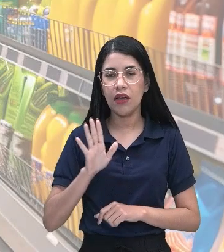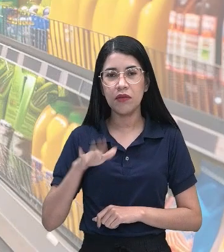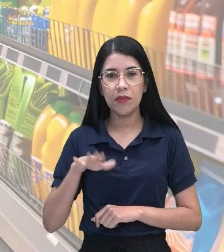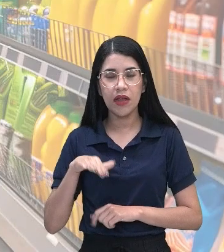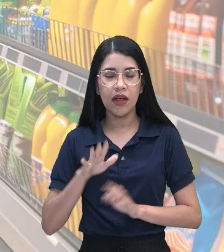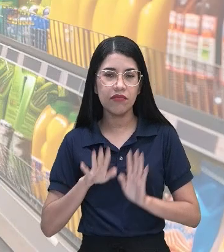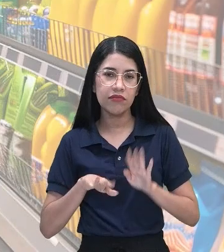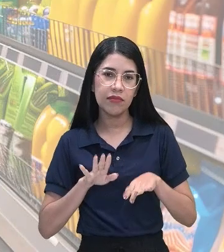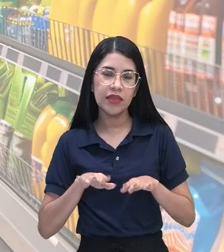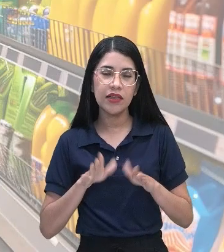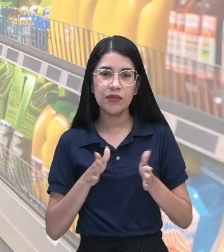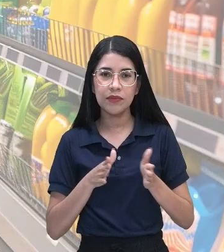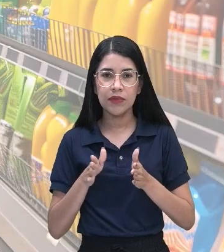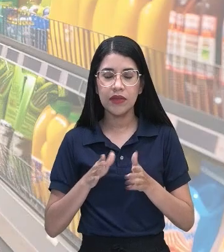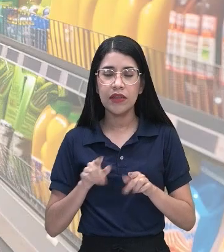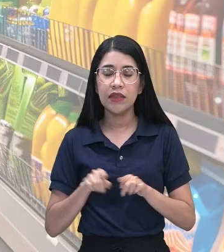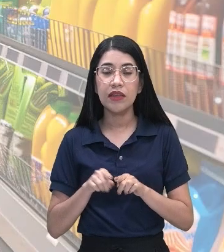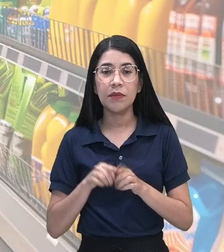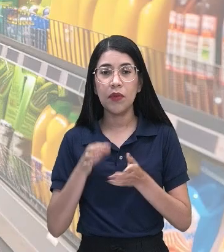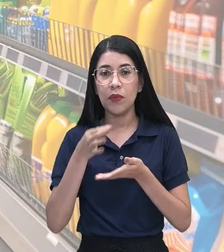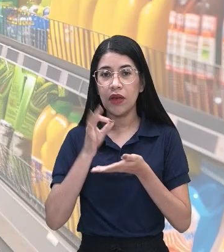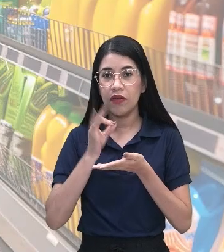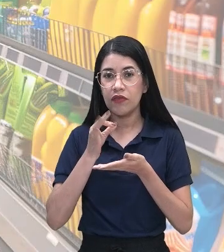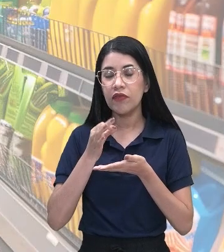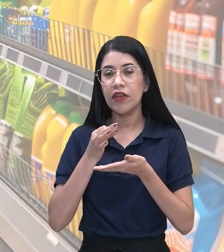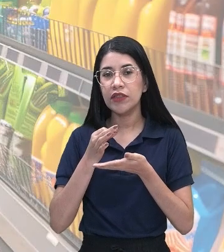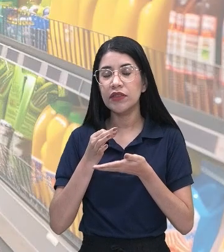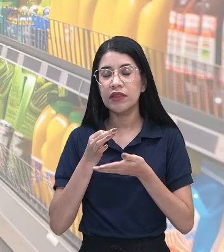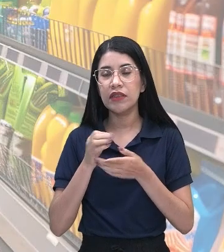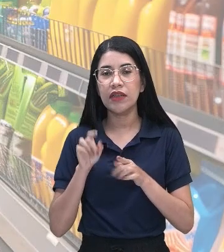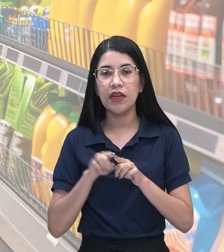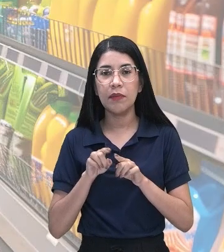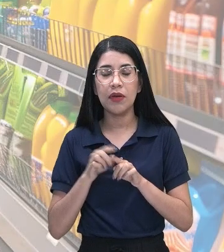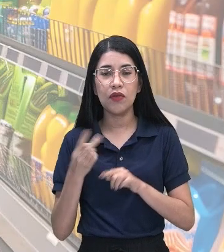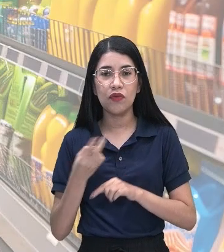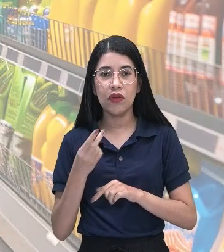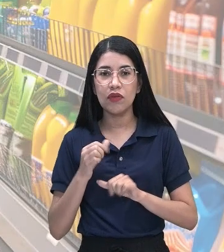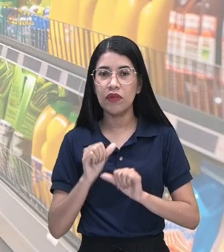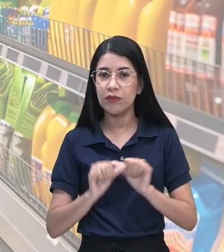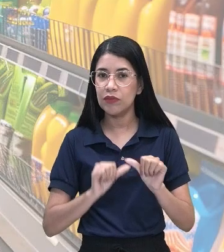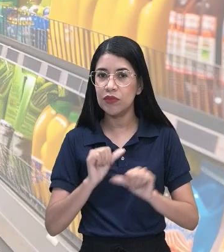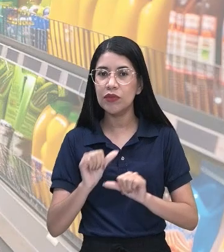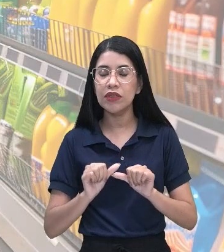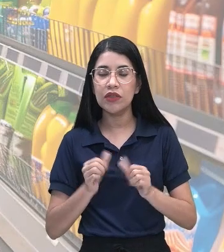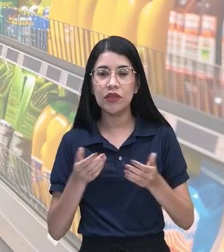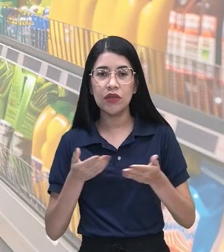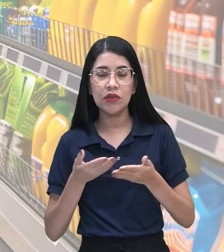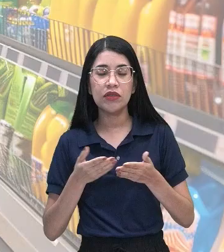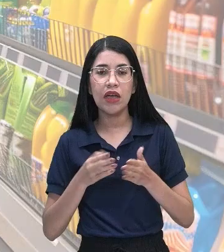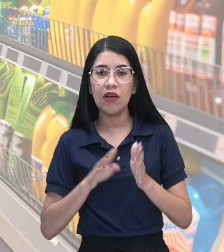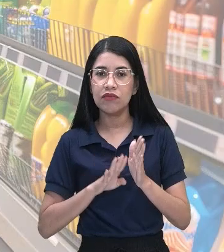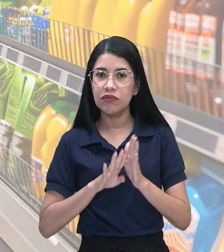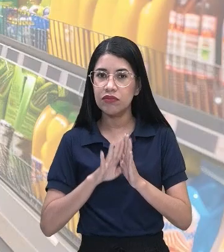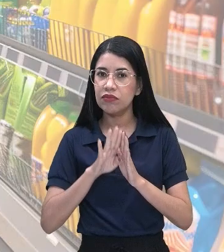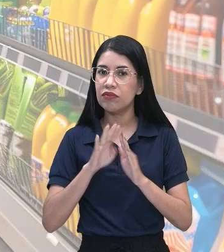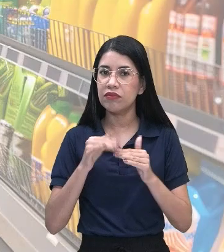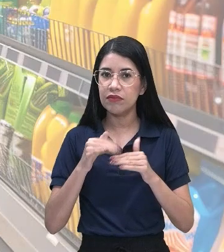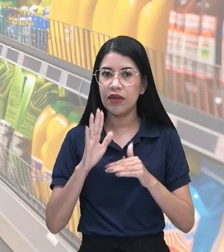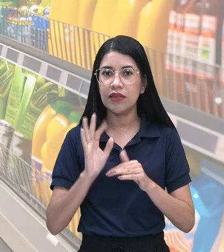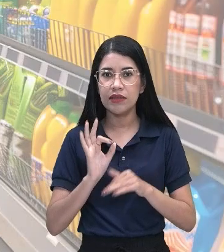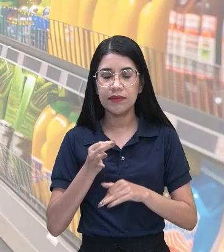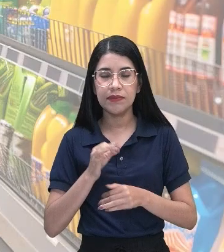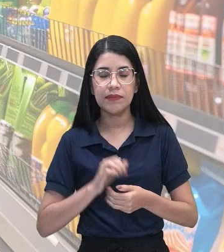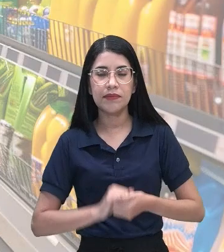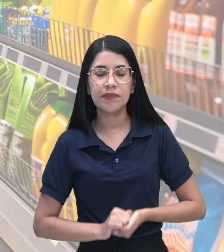olha só, até o nosso cafezinho de todo dia tem seu preço variando e ultimamente está variando muito, né, pessoal? Mas